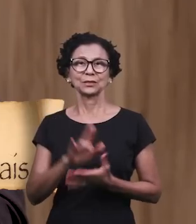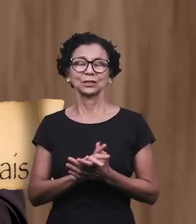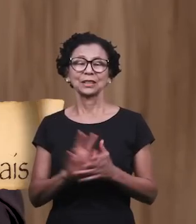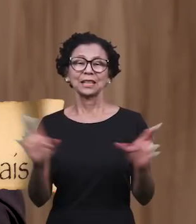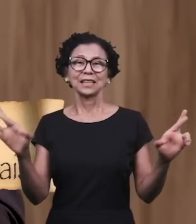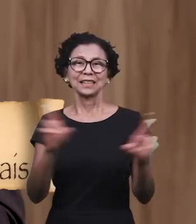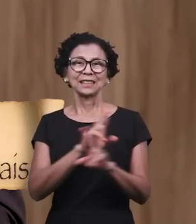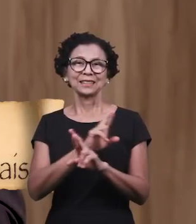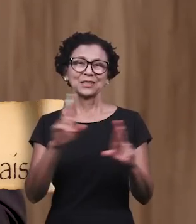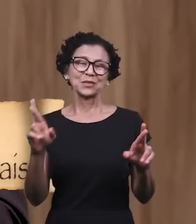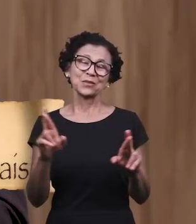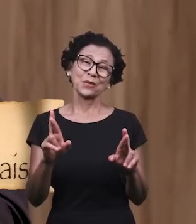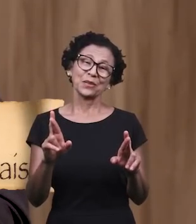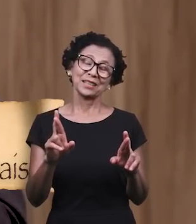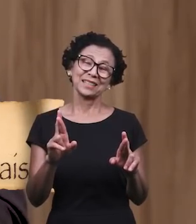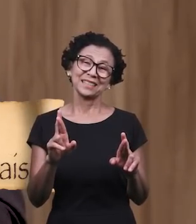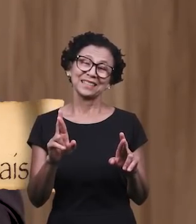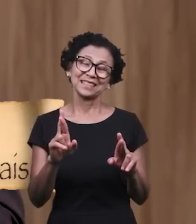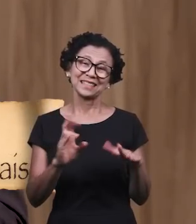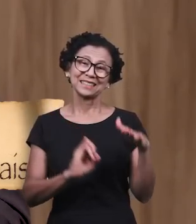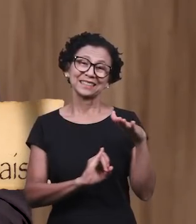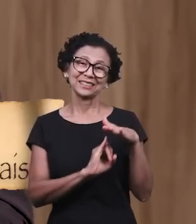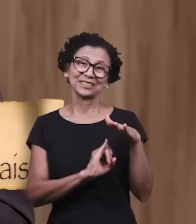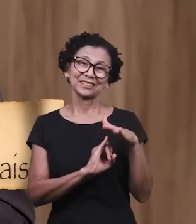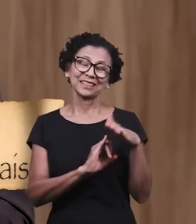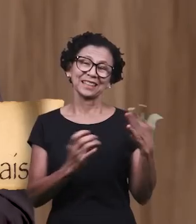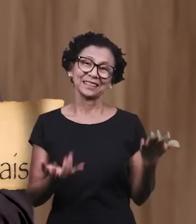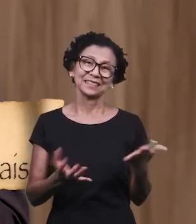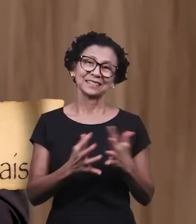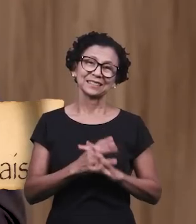para mim e me perguntava se eu era professor de história.